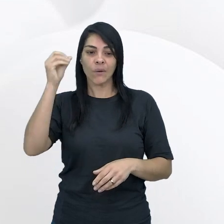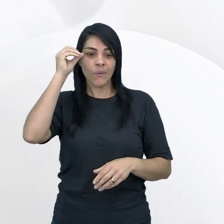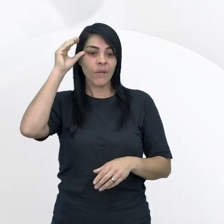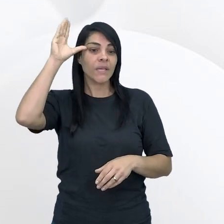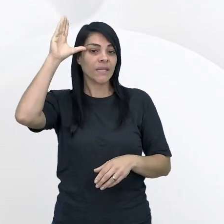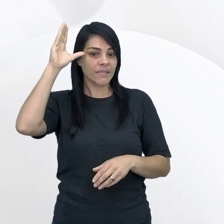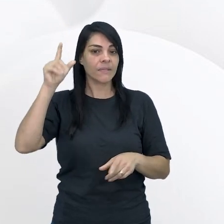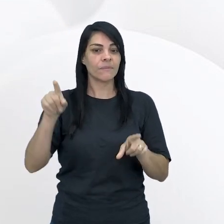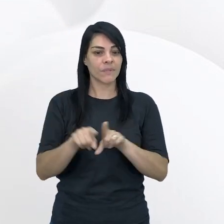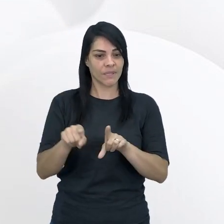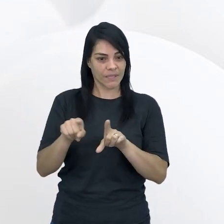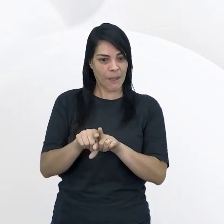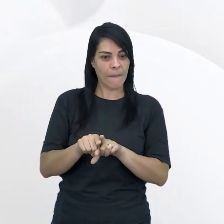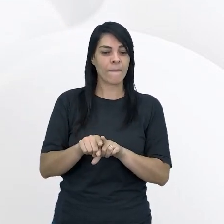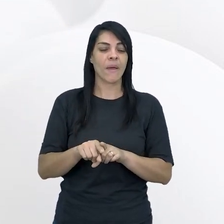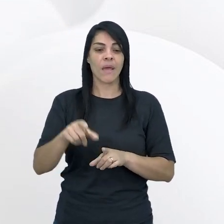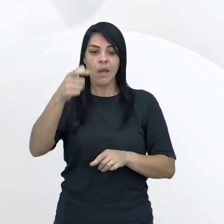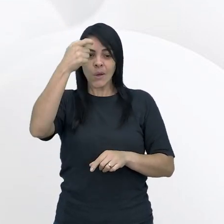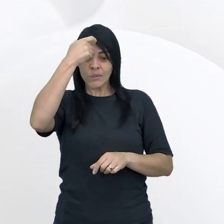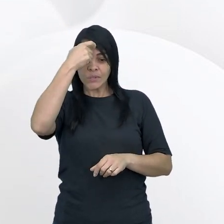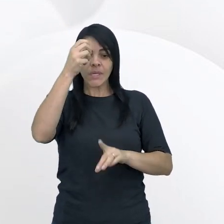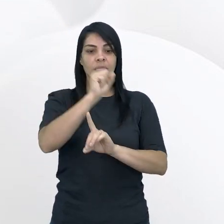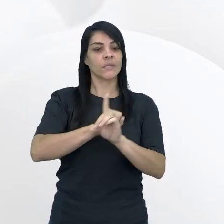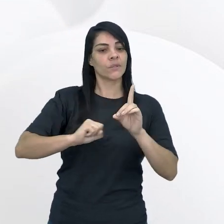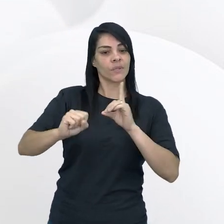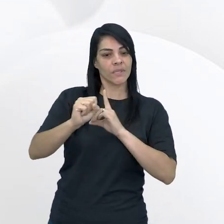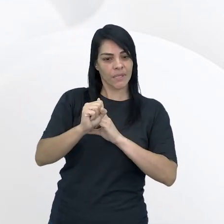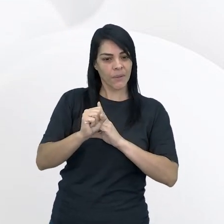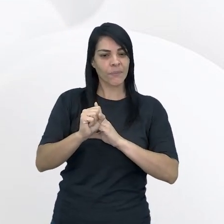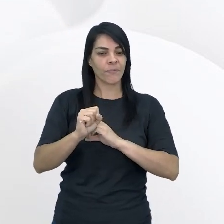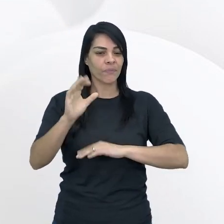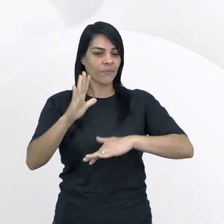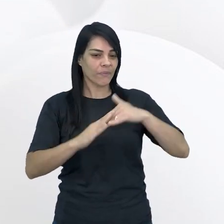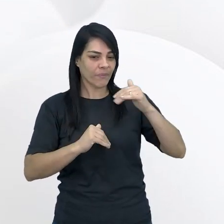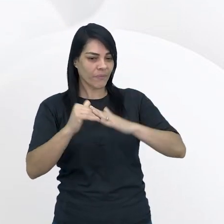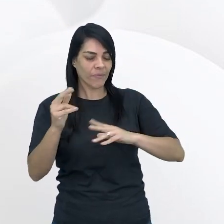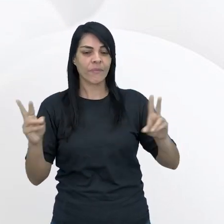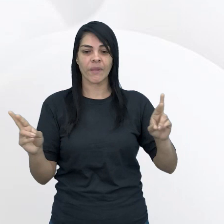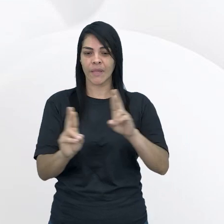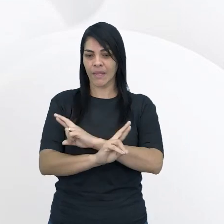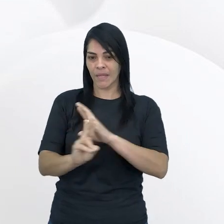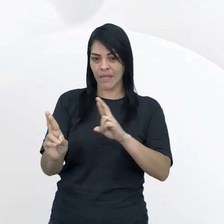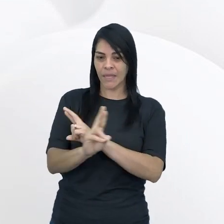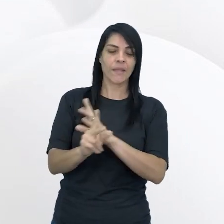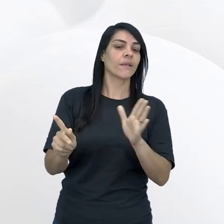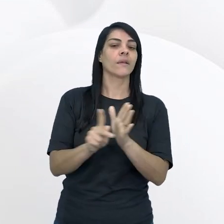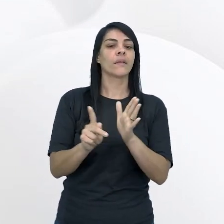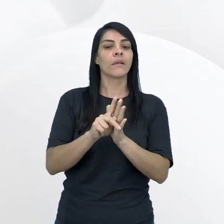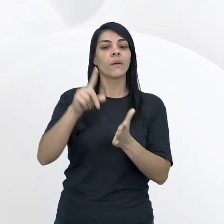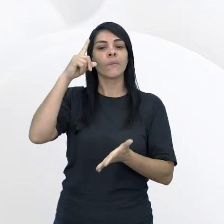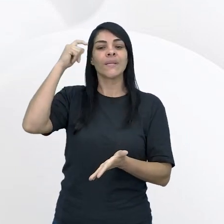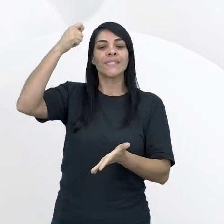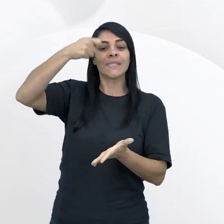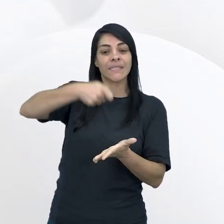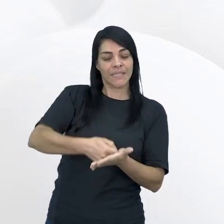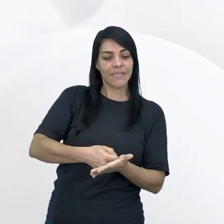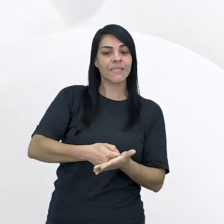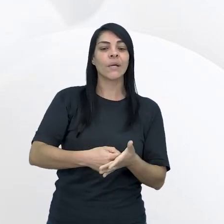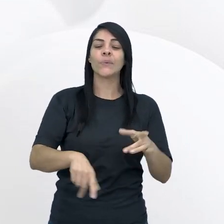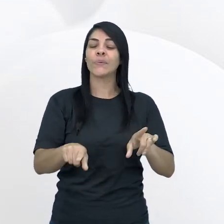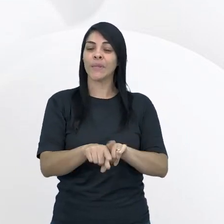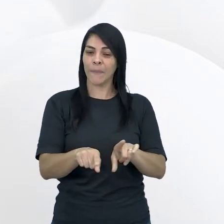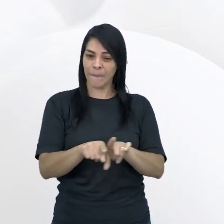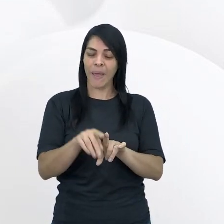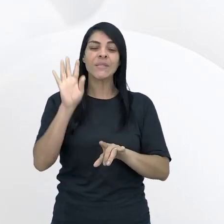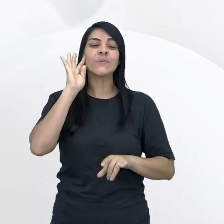a autorregulação, a consciência social, a habilidade de relacionamento e a tomada de